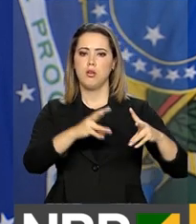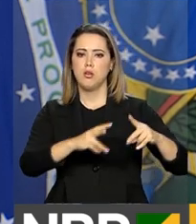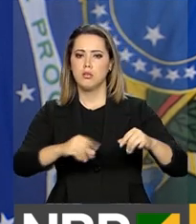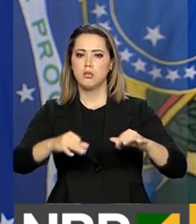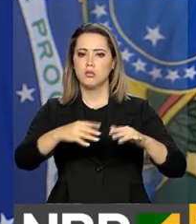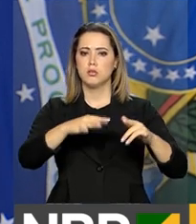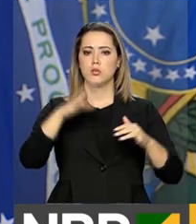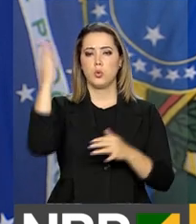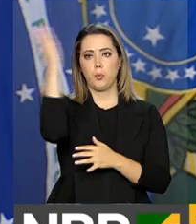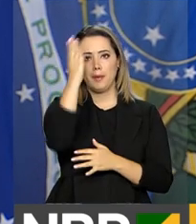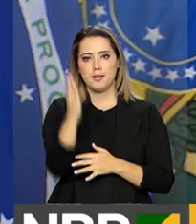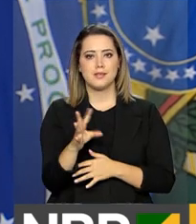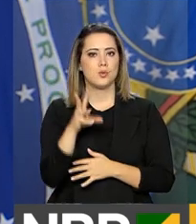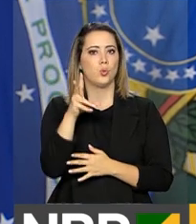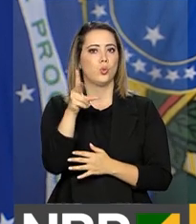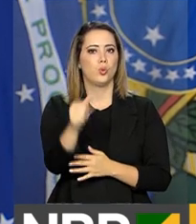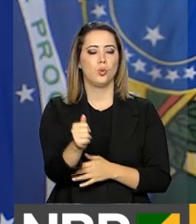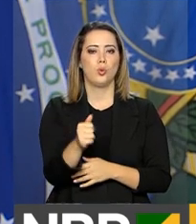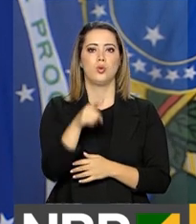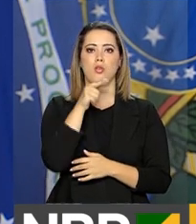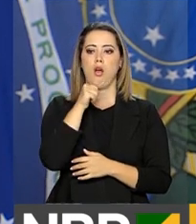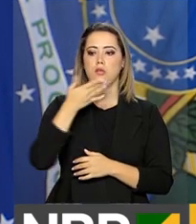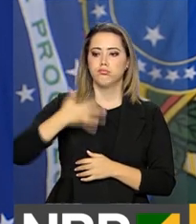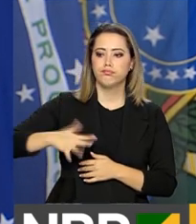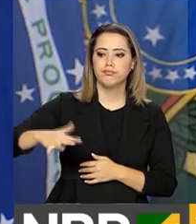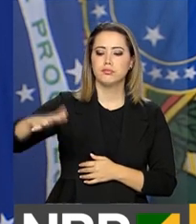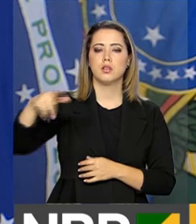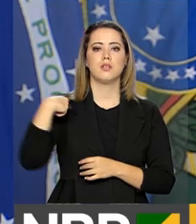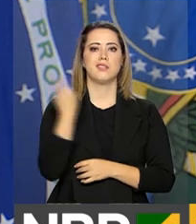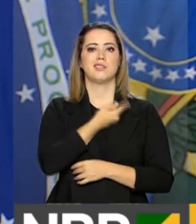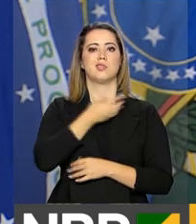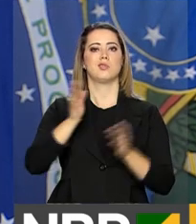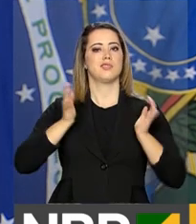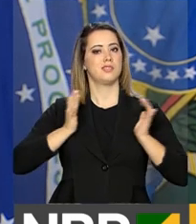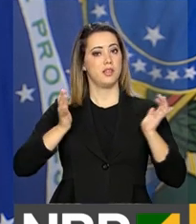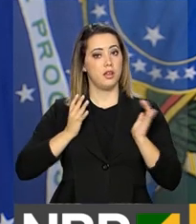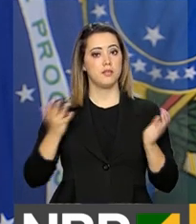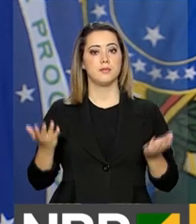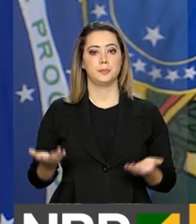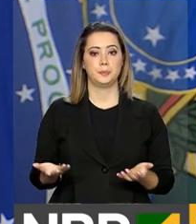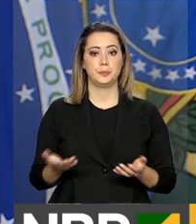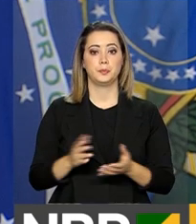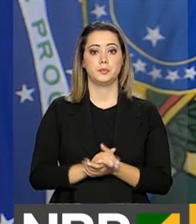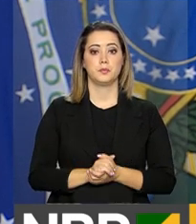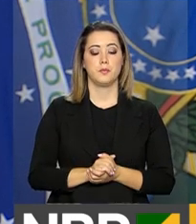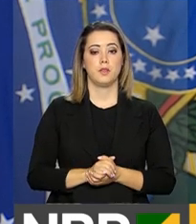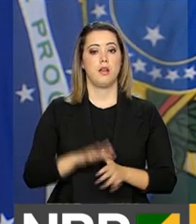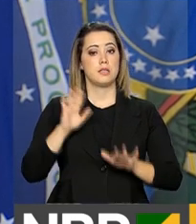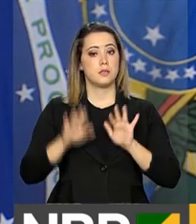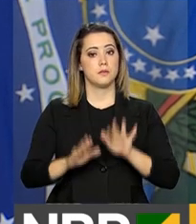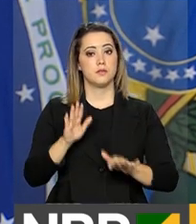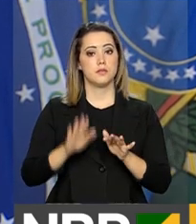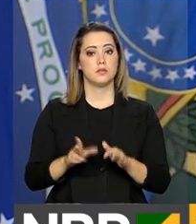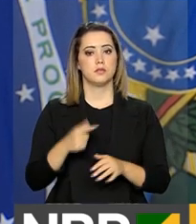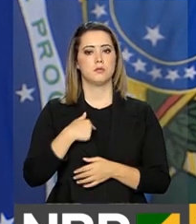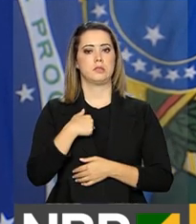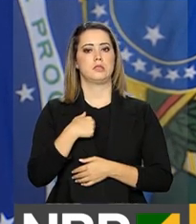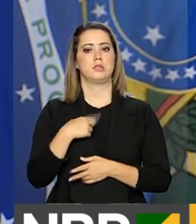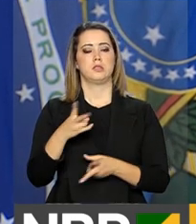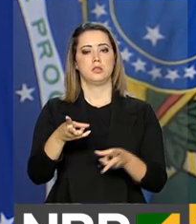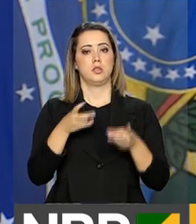nosso imenso litoral, de nossas imensas riquezas. Muitas vezes, tenho